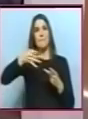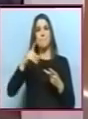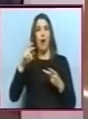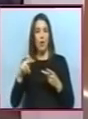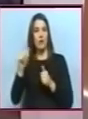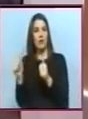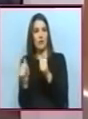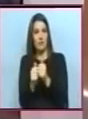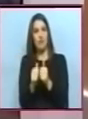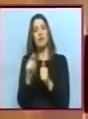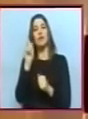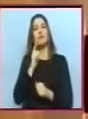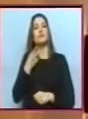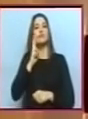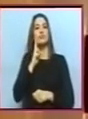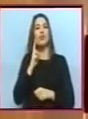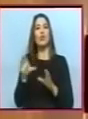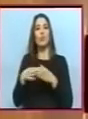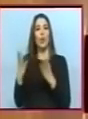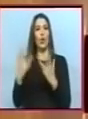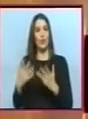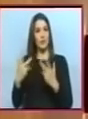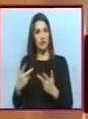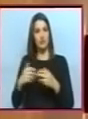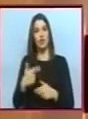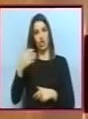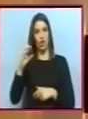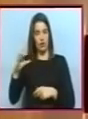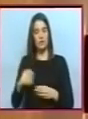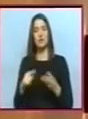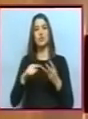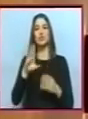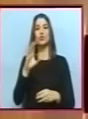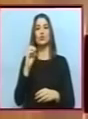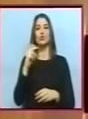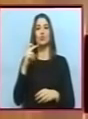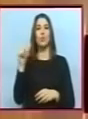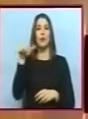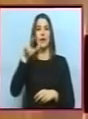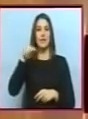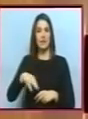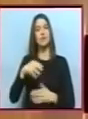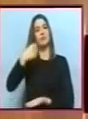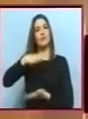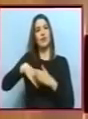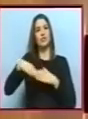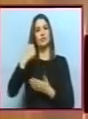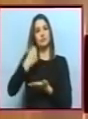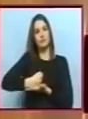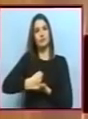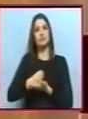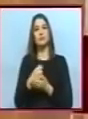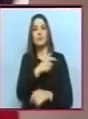da bastonária da Ordem dos Contabilistas, certificados. Joaquim Barata Lopes, notário em representação da Ordem